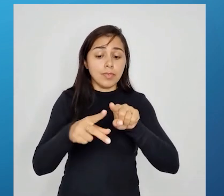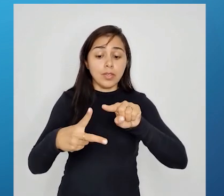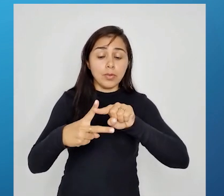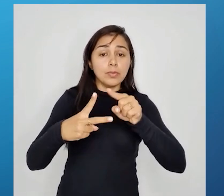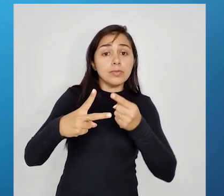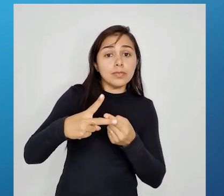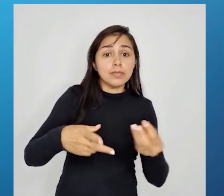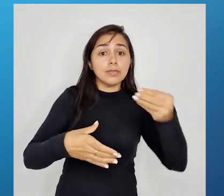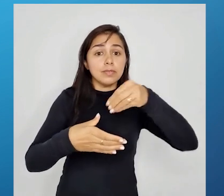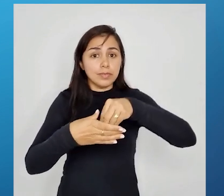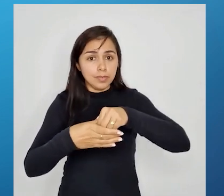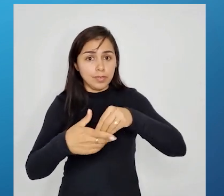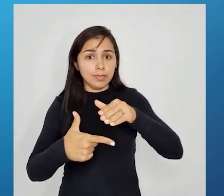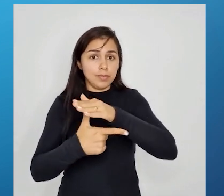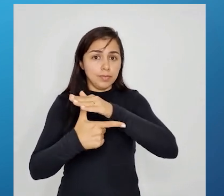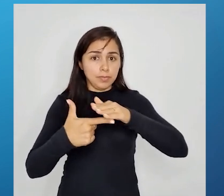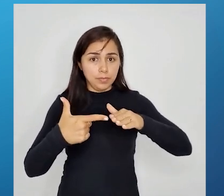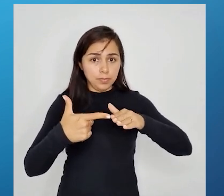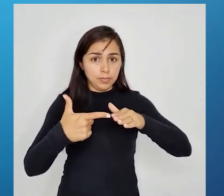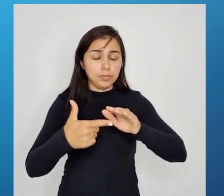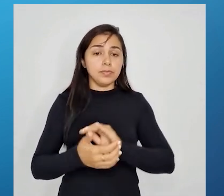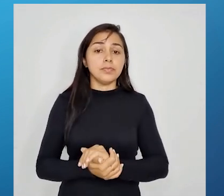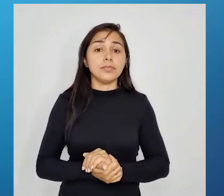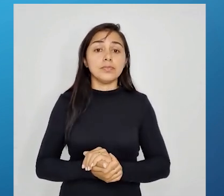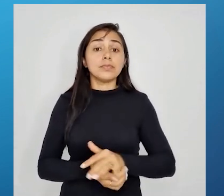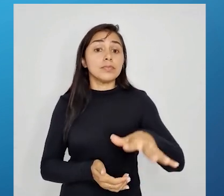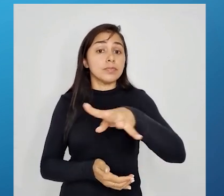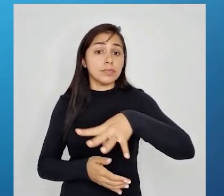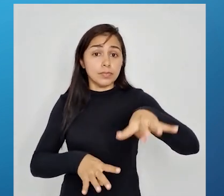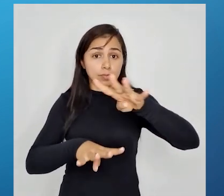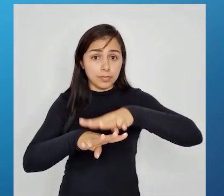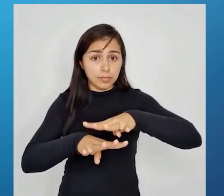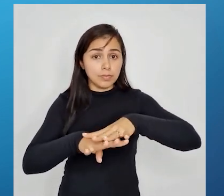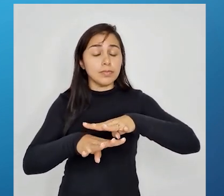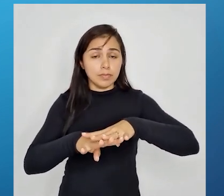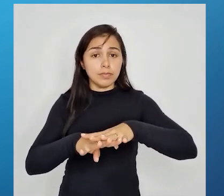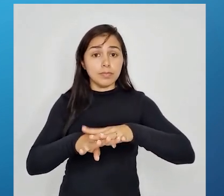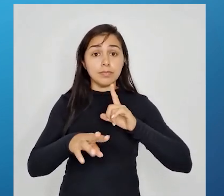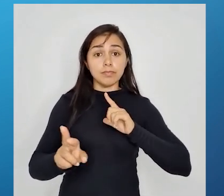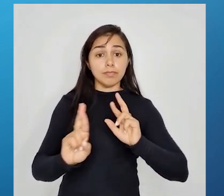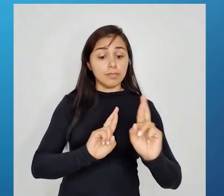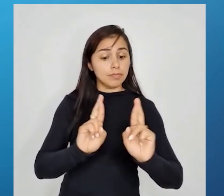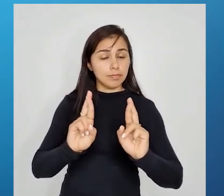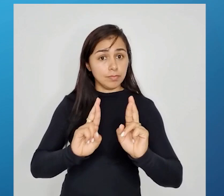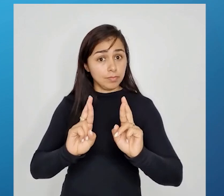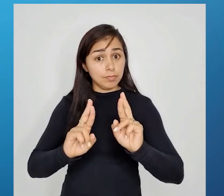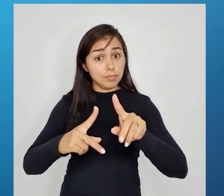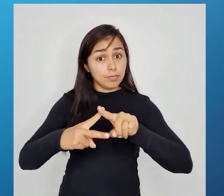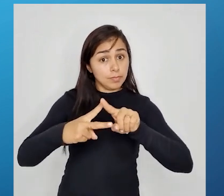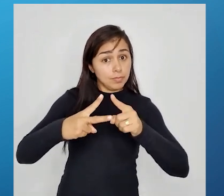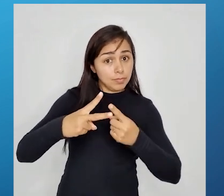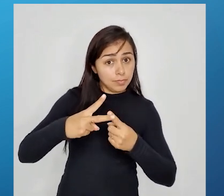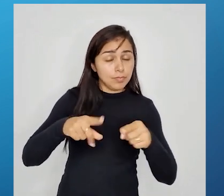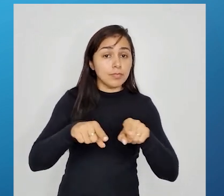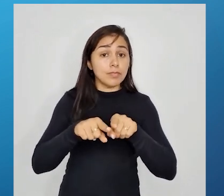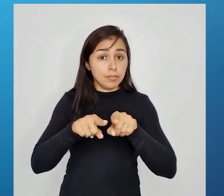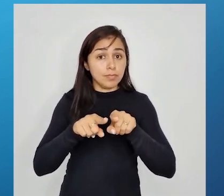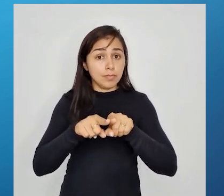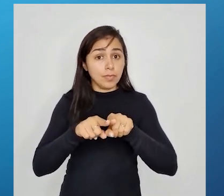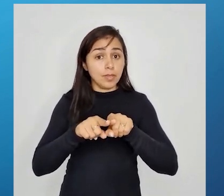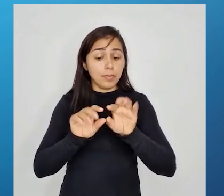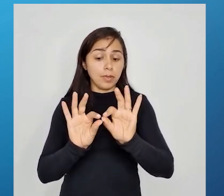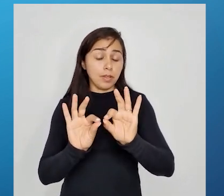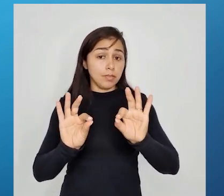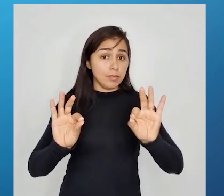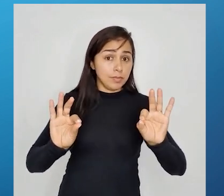retângulo. O ramo da matemática que se ocupa das relações entre ângulos e lados de um triângulo é